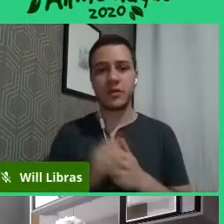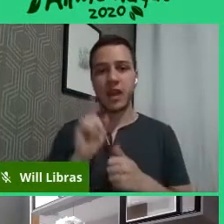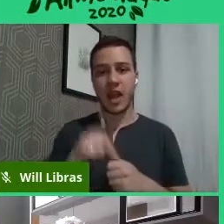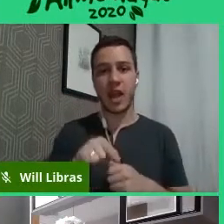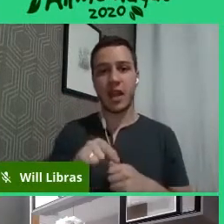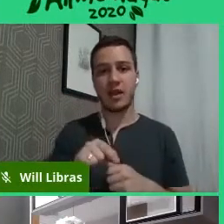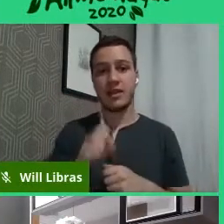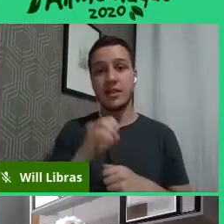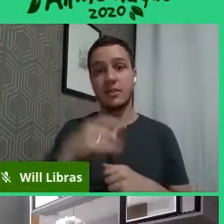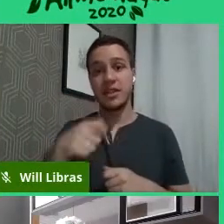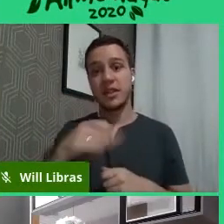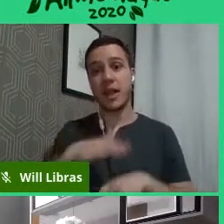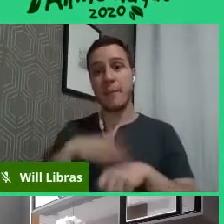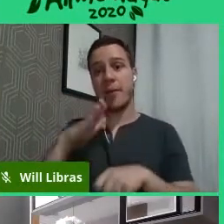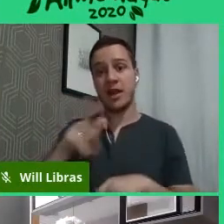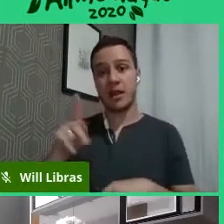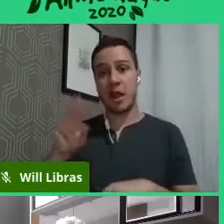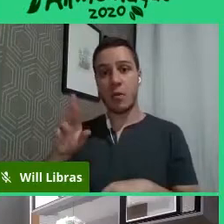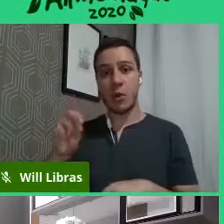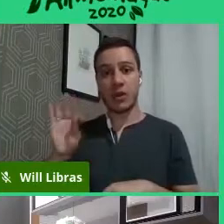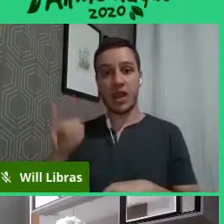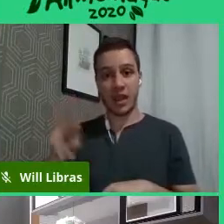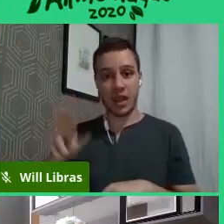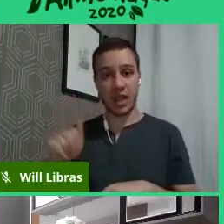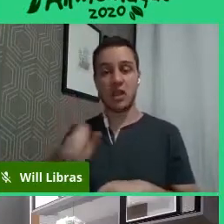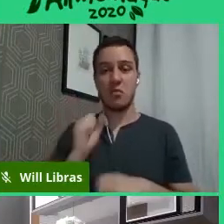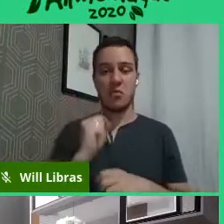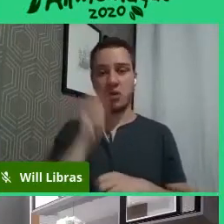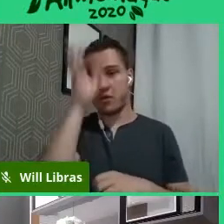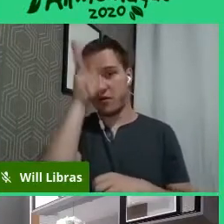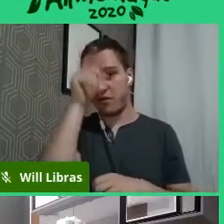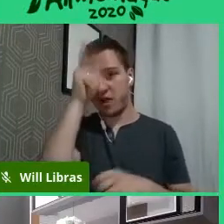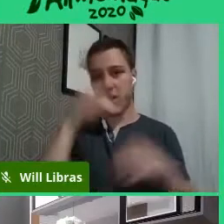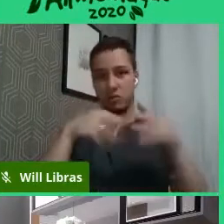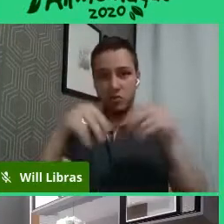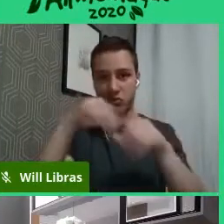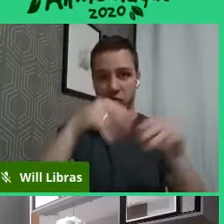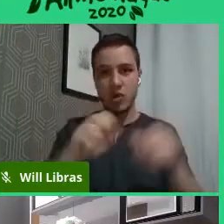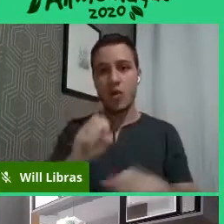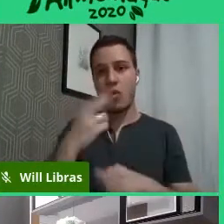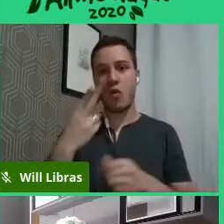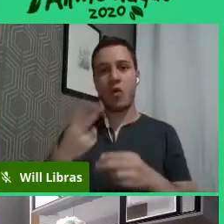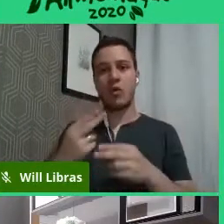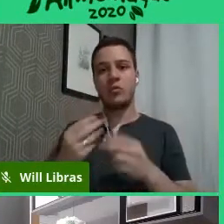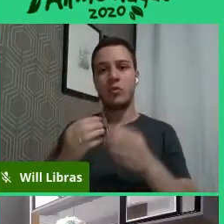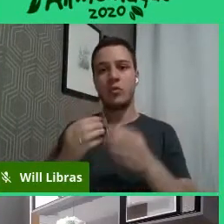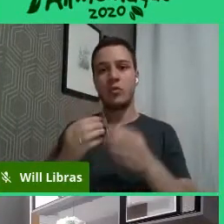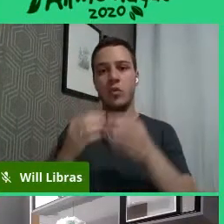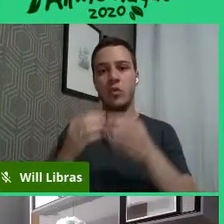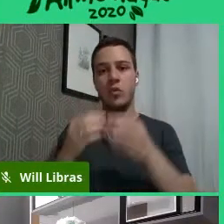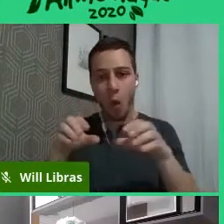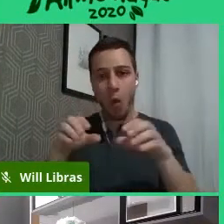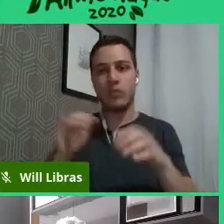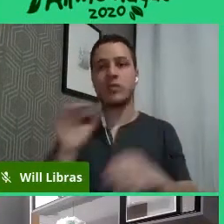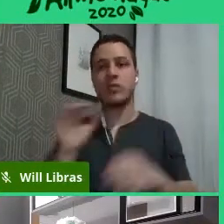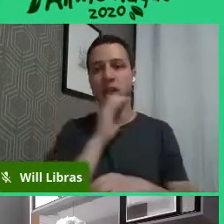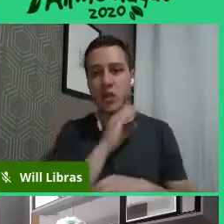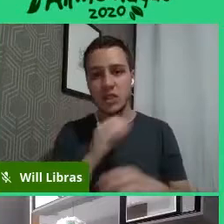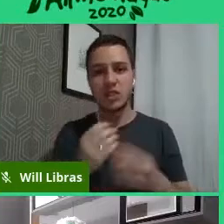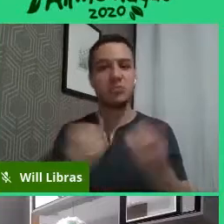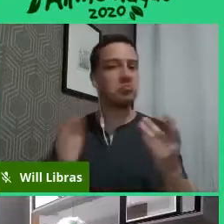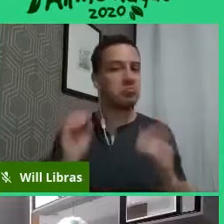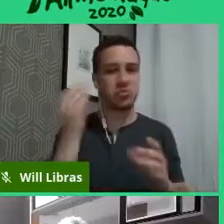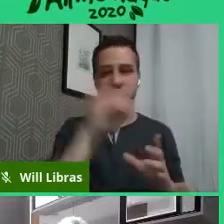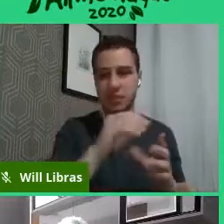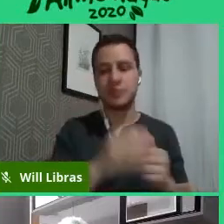mais. Posso colocar um frango desfiado, posso acrescentar um ovo cozido também, né? O importante é